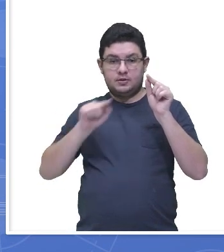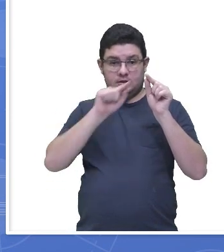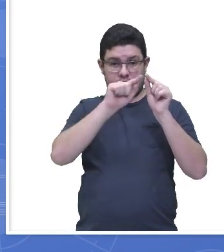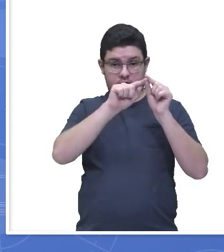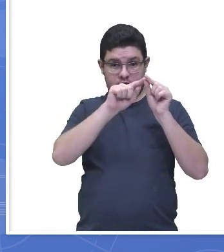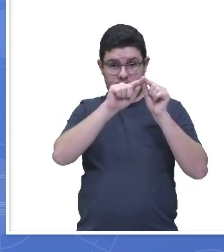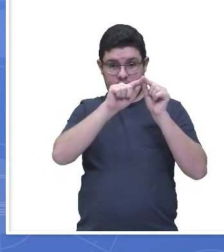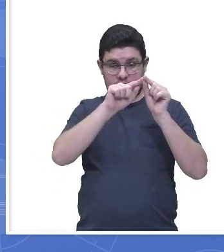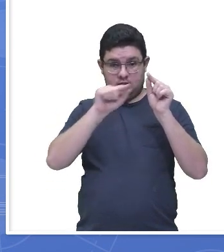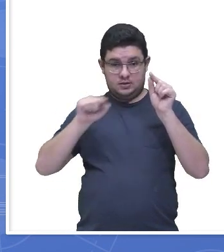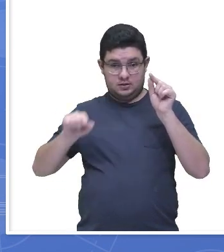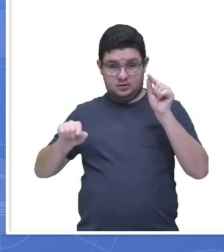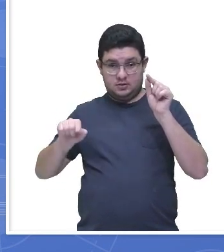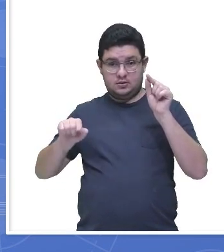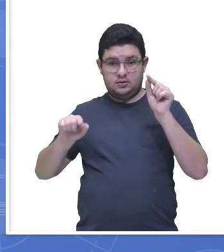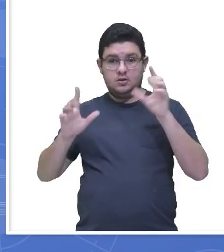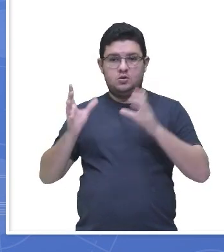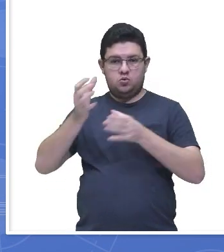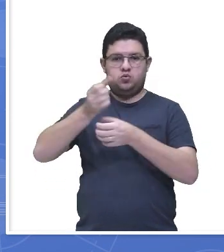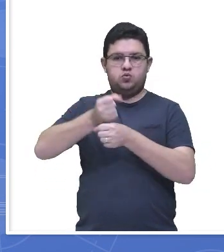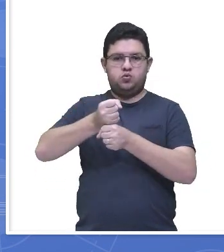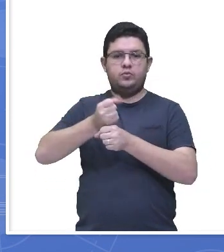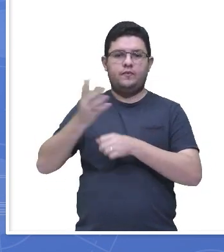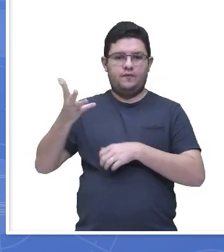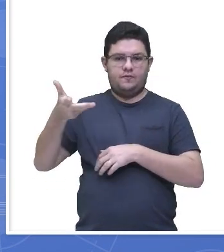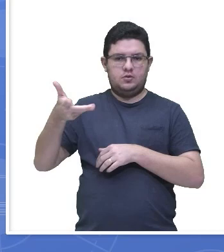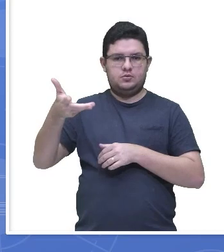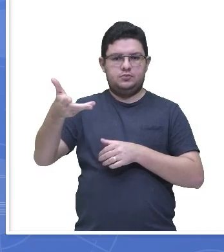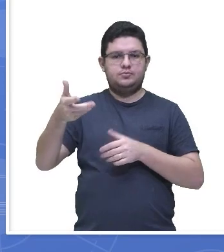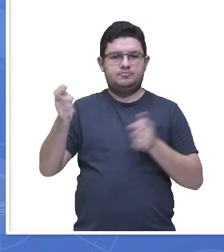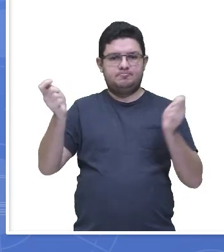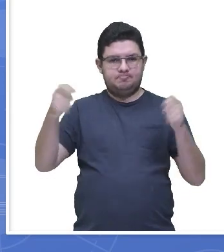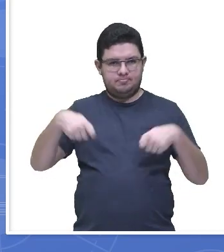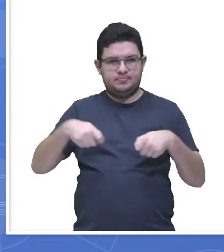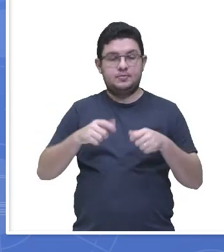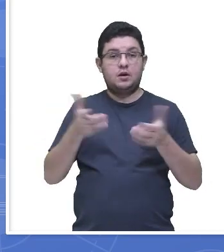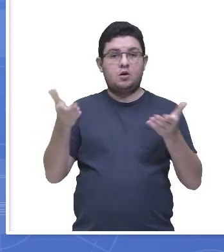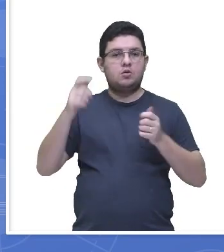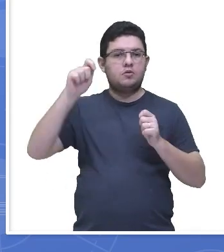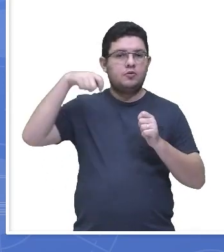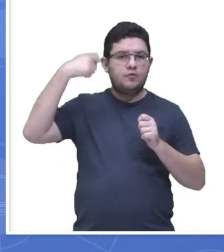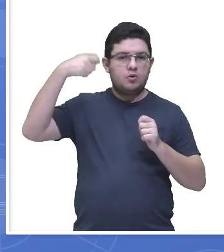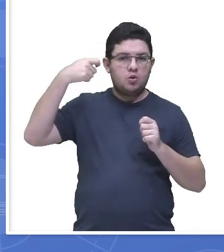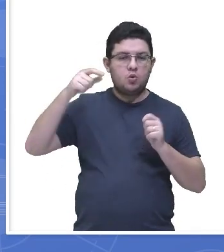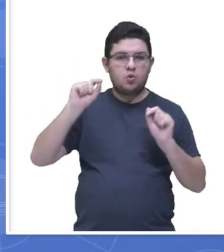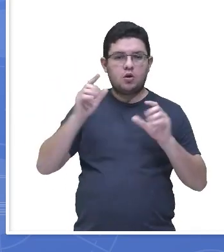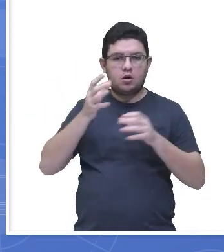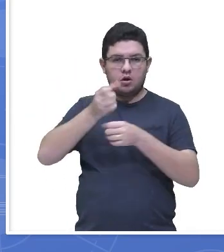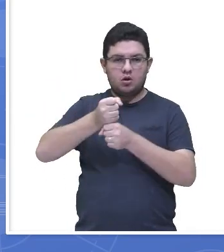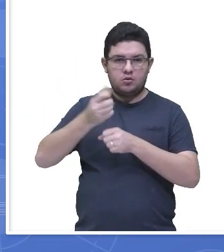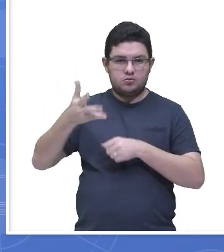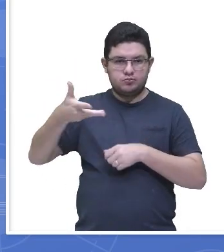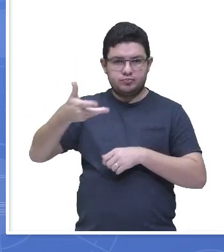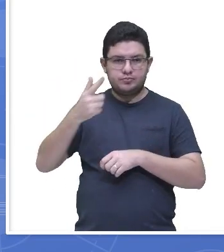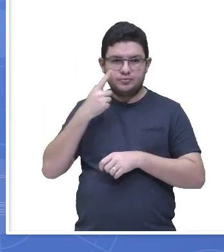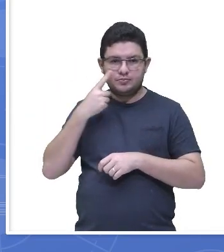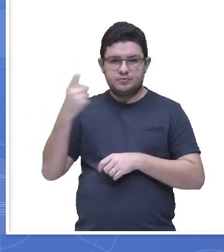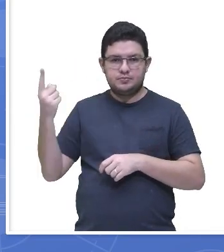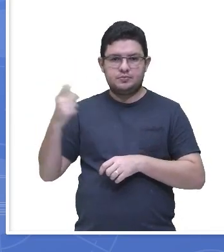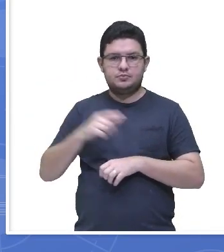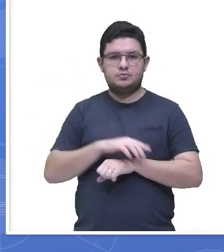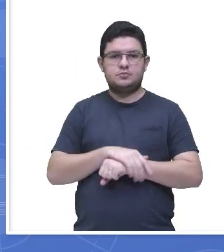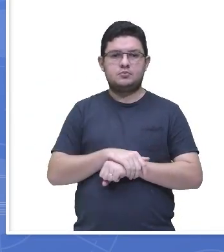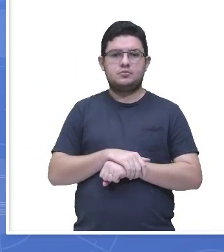vídeo enfatizando essa situação do cálculo da velocidade através do gráfico da posição. A